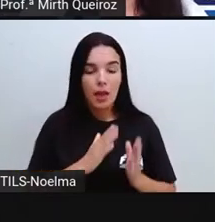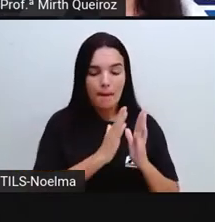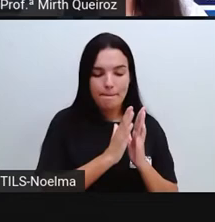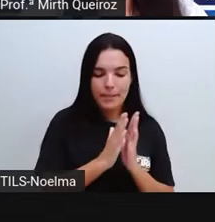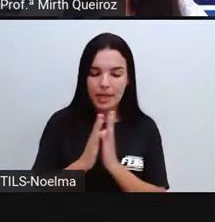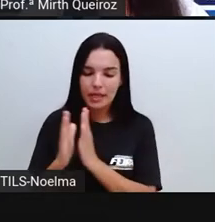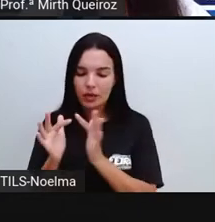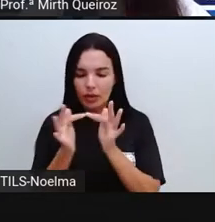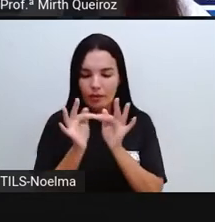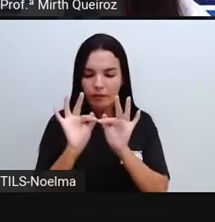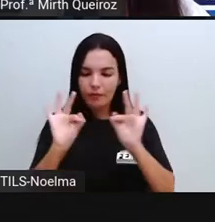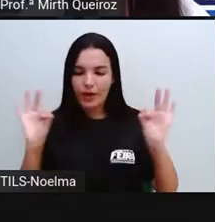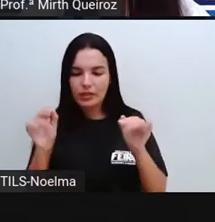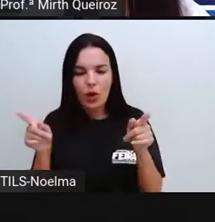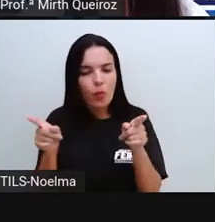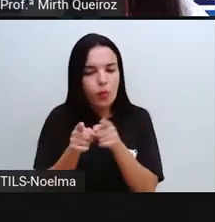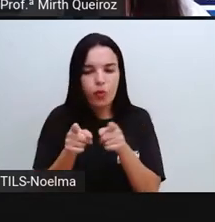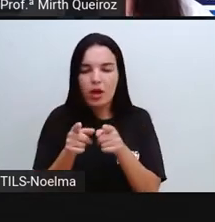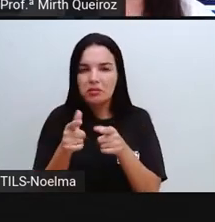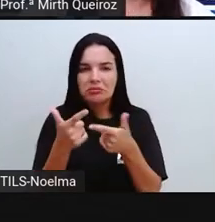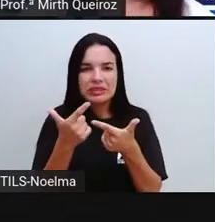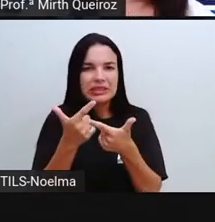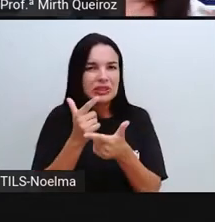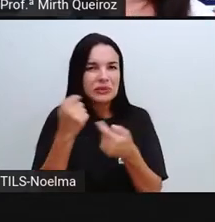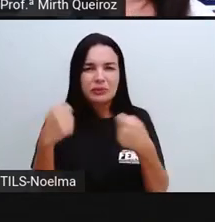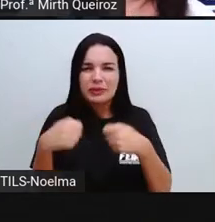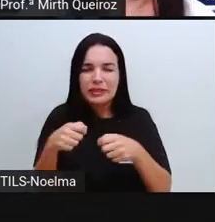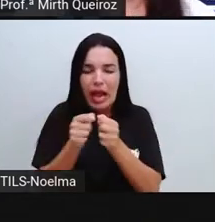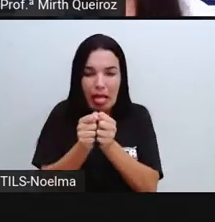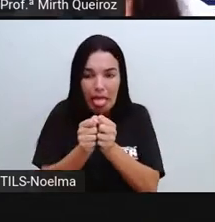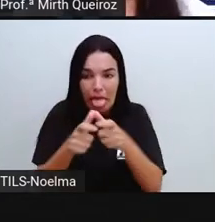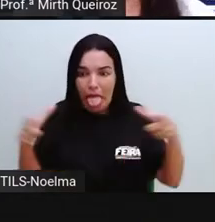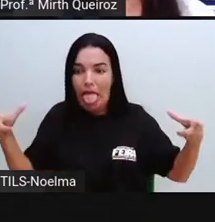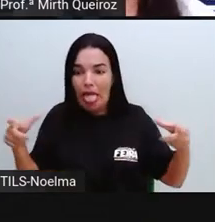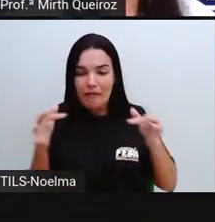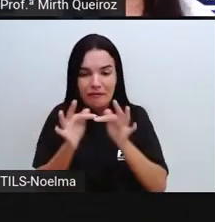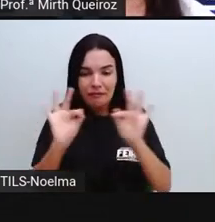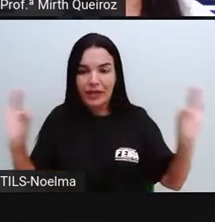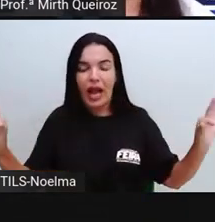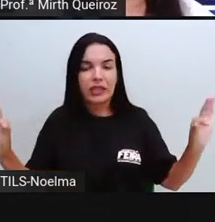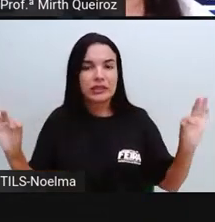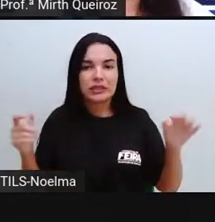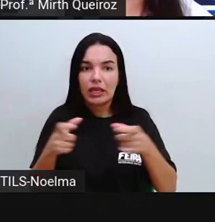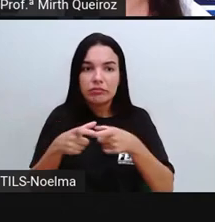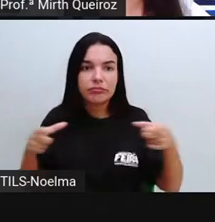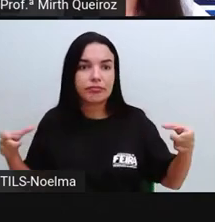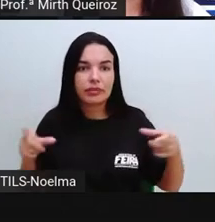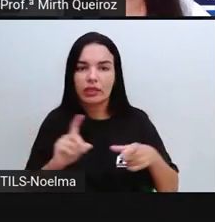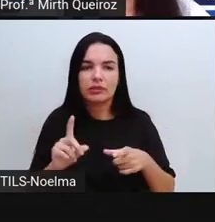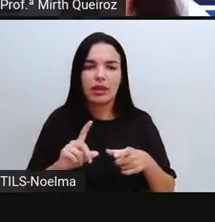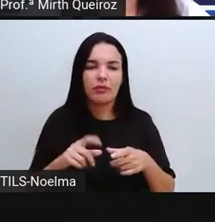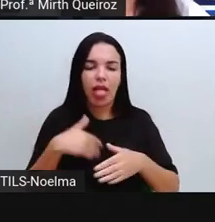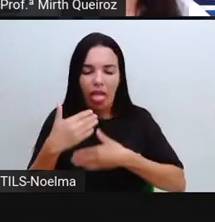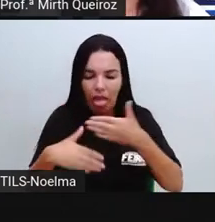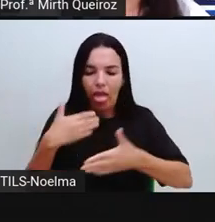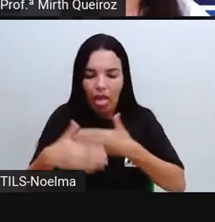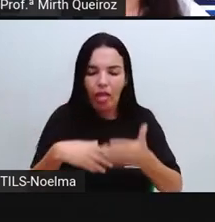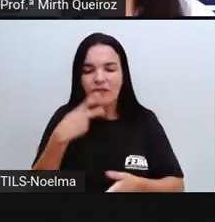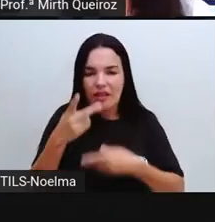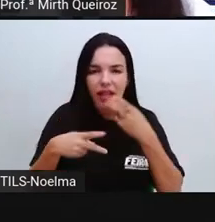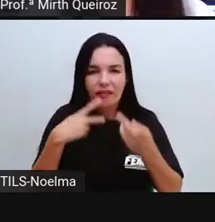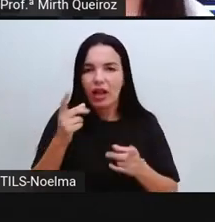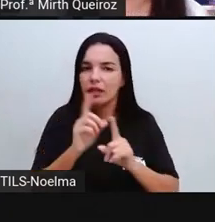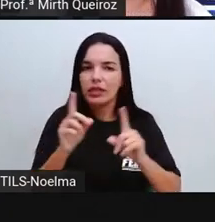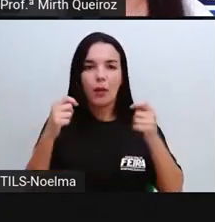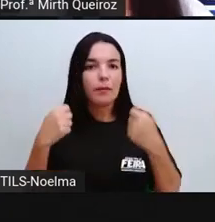e frases curtas, não é nada muito extensivo. Não tem aquela enrolação, vamos dizer assim, né?